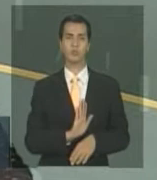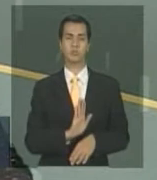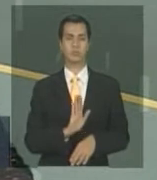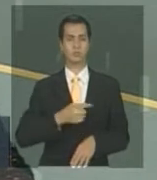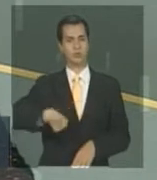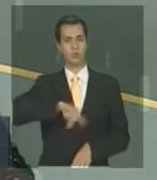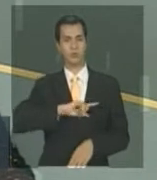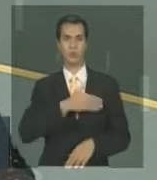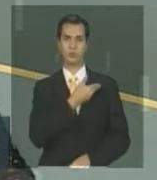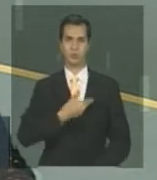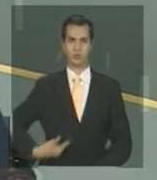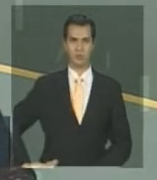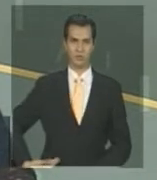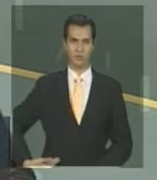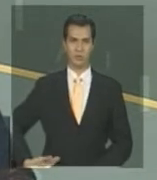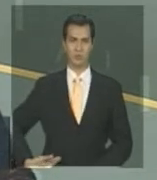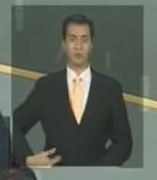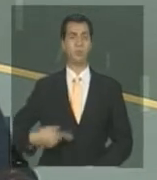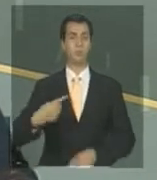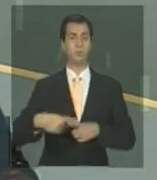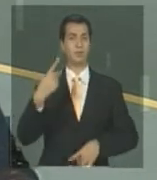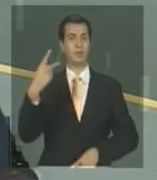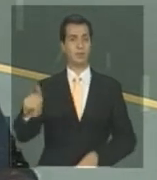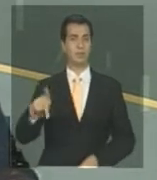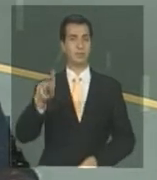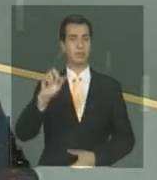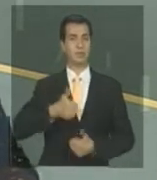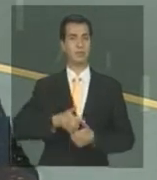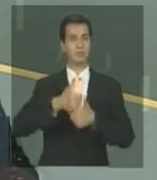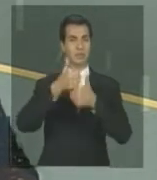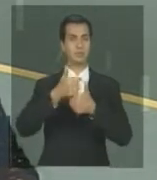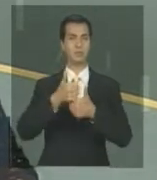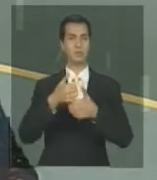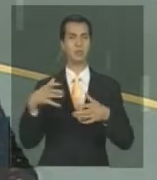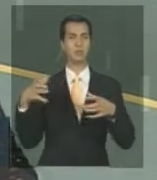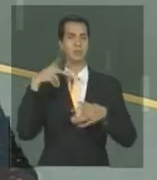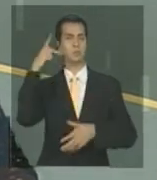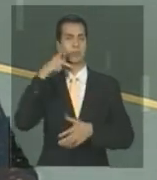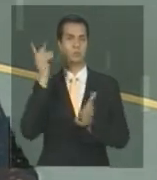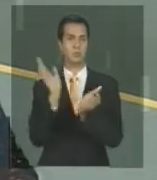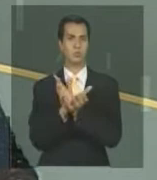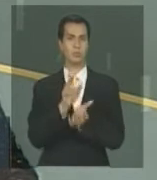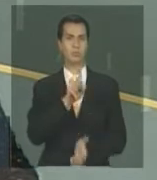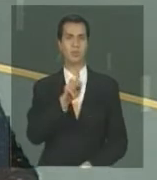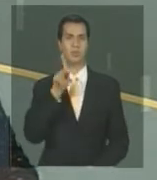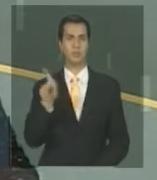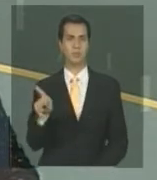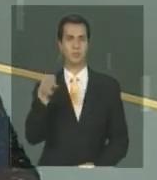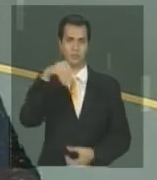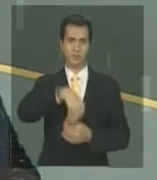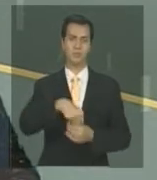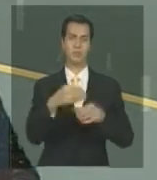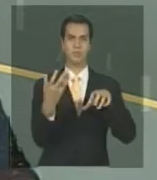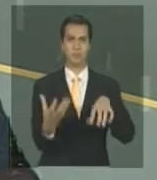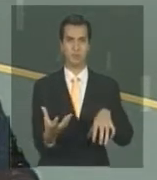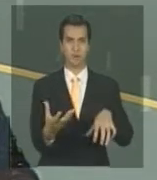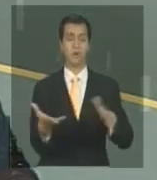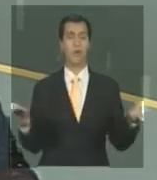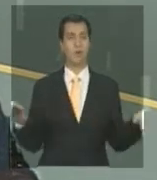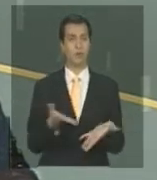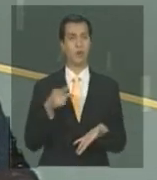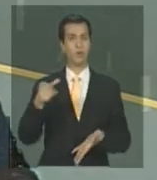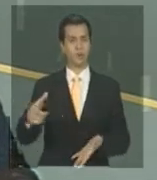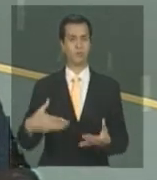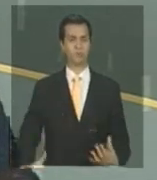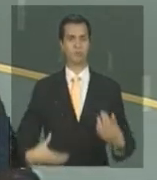na Câmara dos Deputados, líder do PP. E, a partir de hoje, assume um ministério de